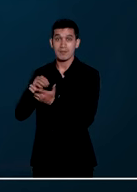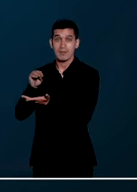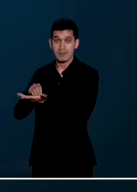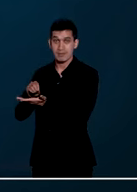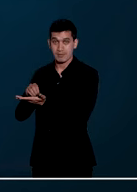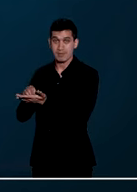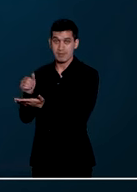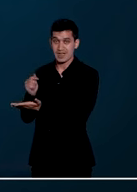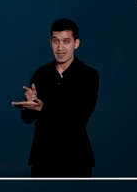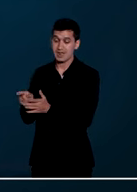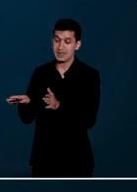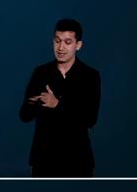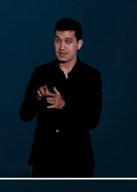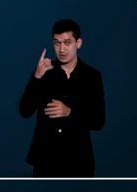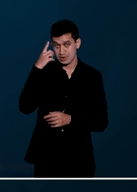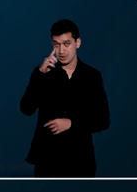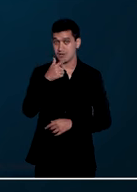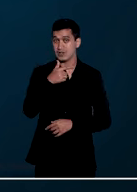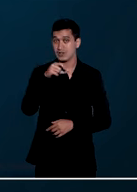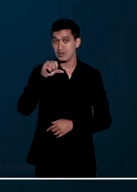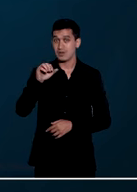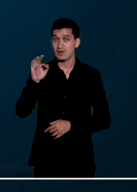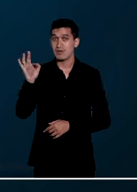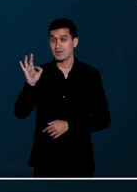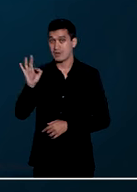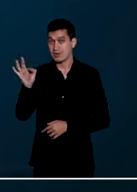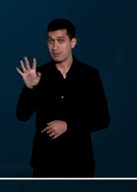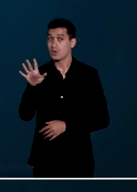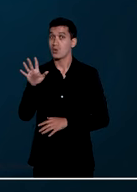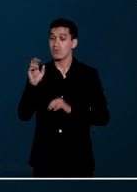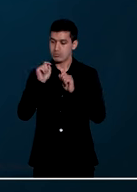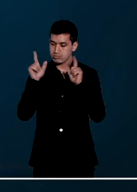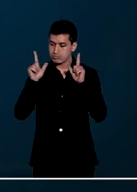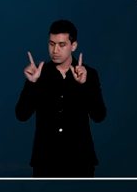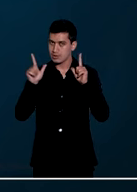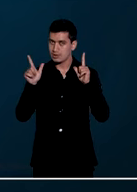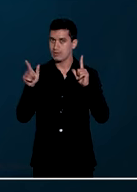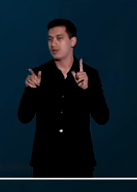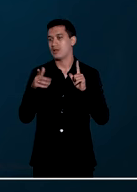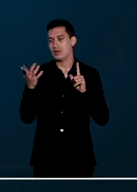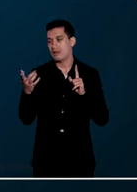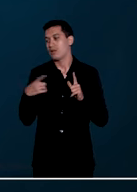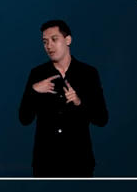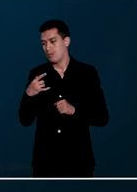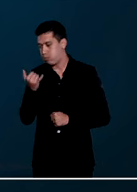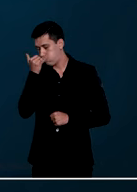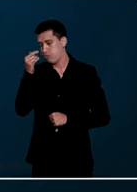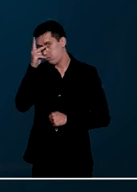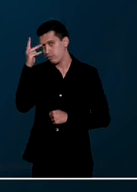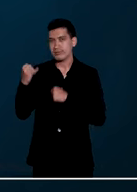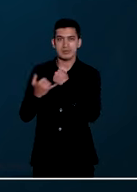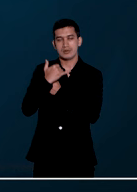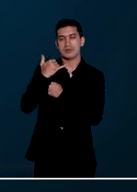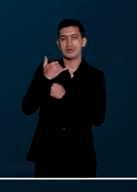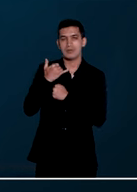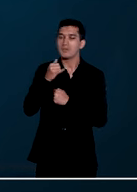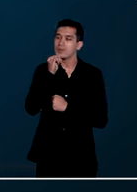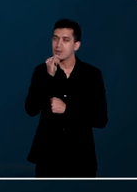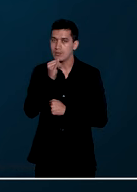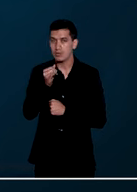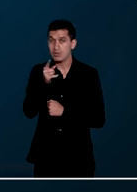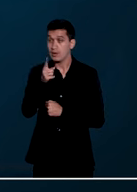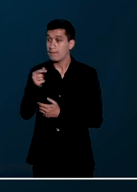então fica a dica não é necessário fazer pagamento para receber o valor devido nem contratar serviços para acelerar a